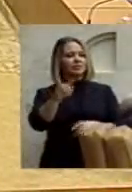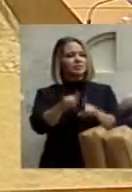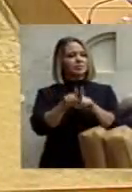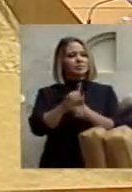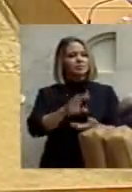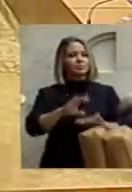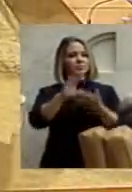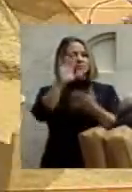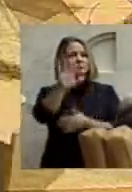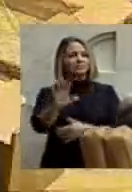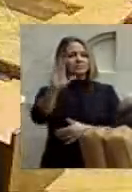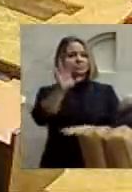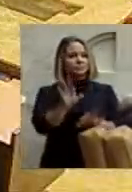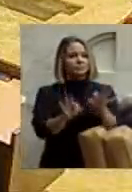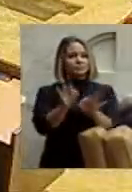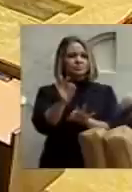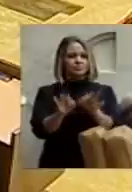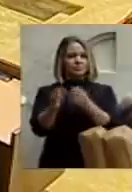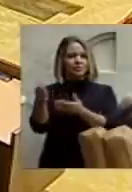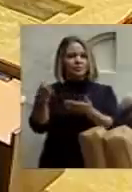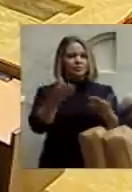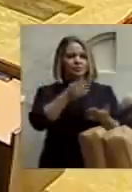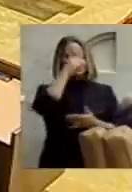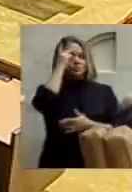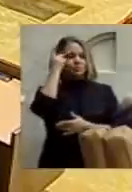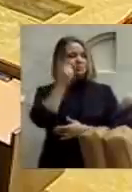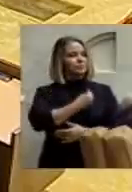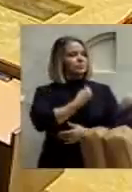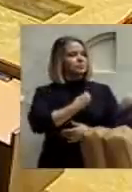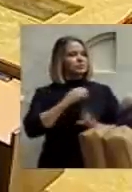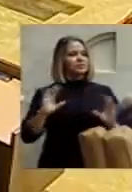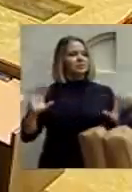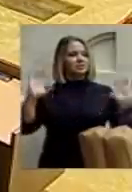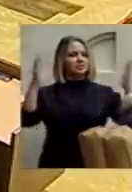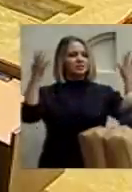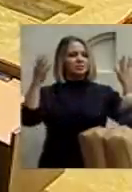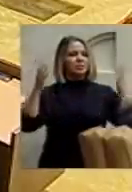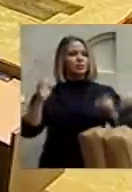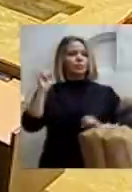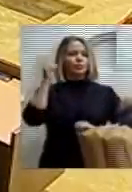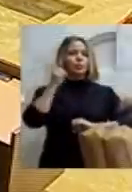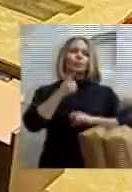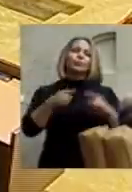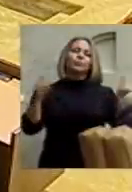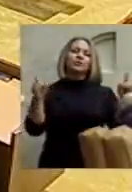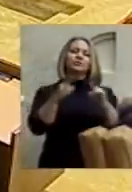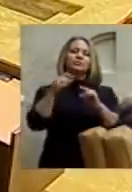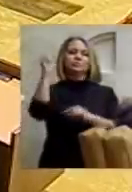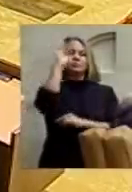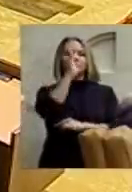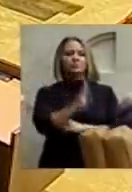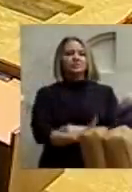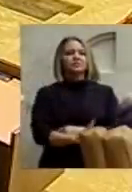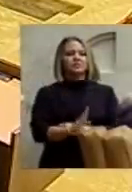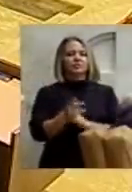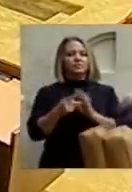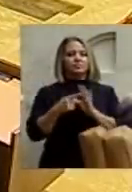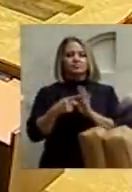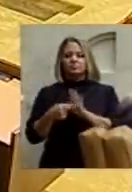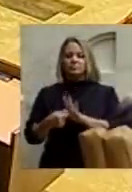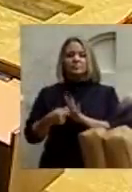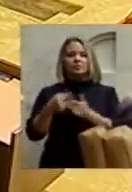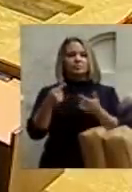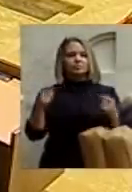Nacional de Justiça. Convido os presentes a celebrarem o hino nacional, que será interpretado